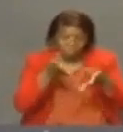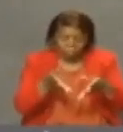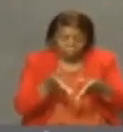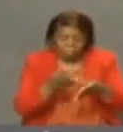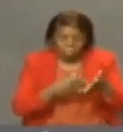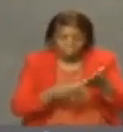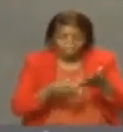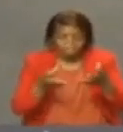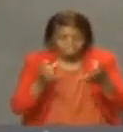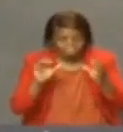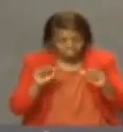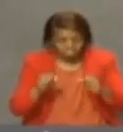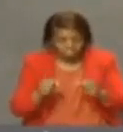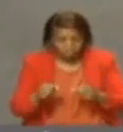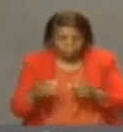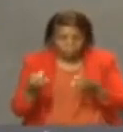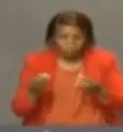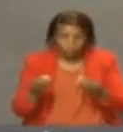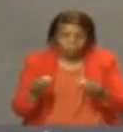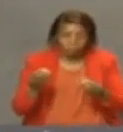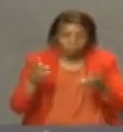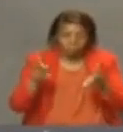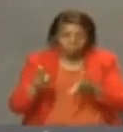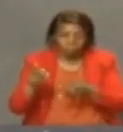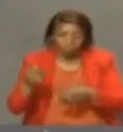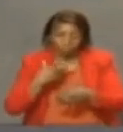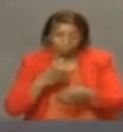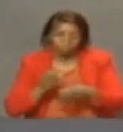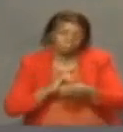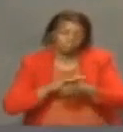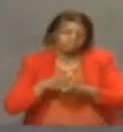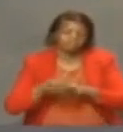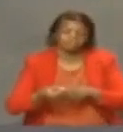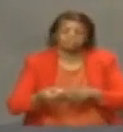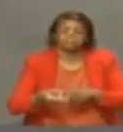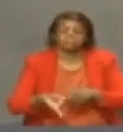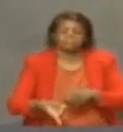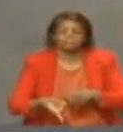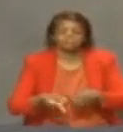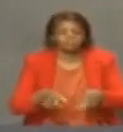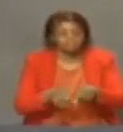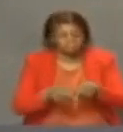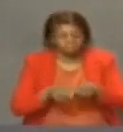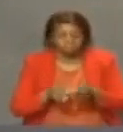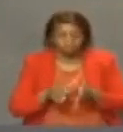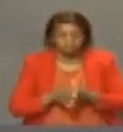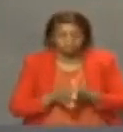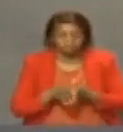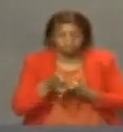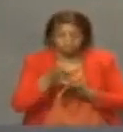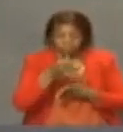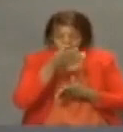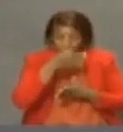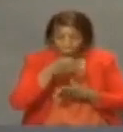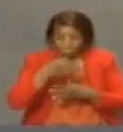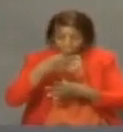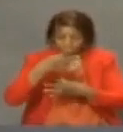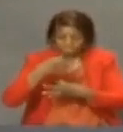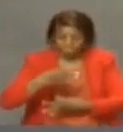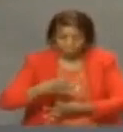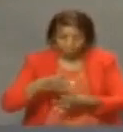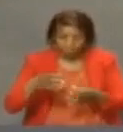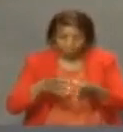covid-19 e este comportamento da Anitta pode comprometer e deitar por